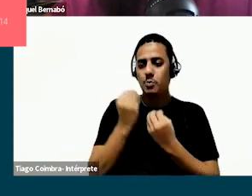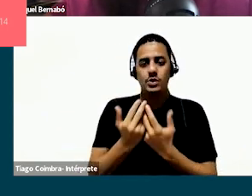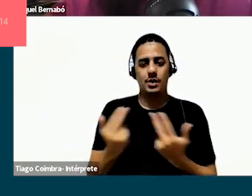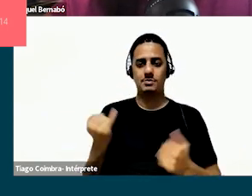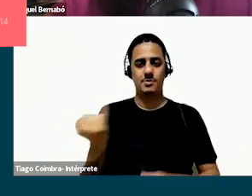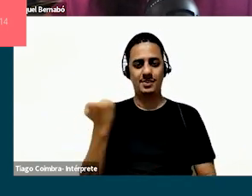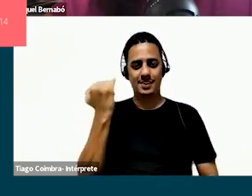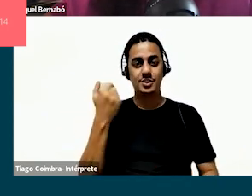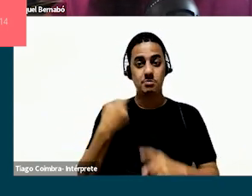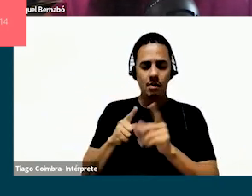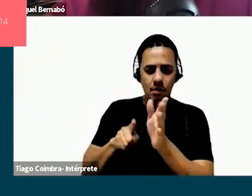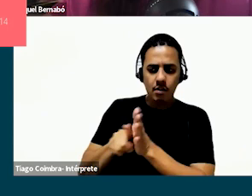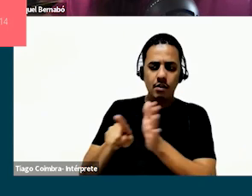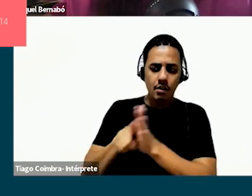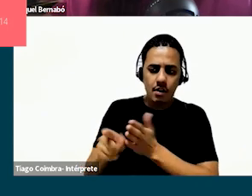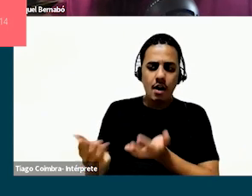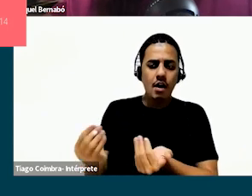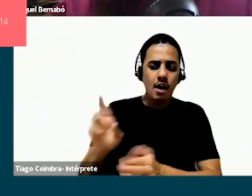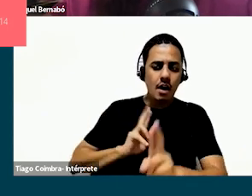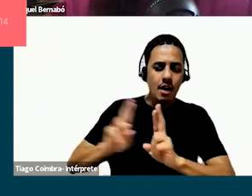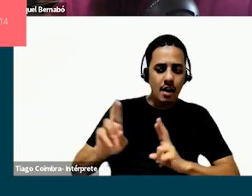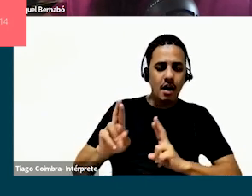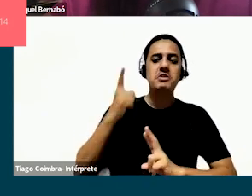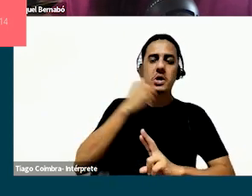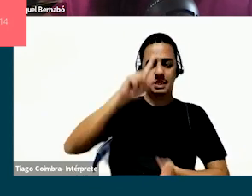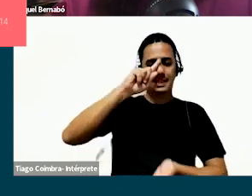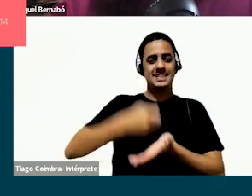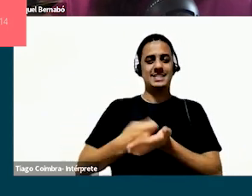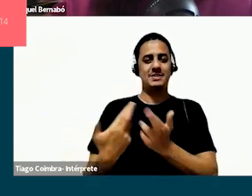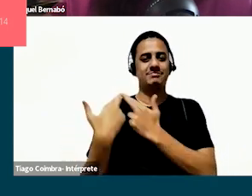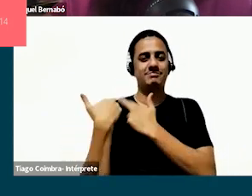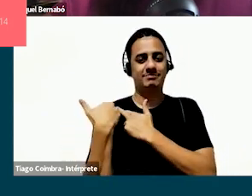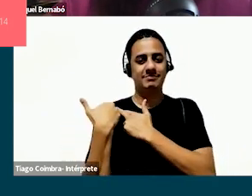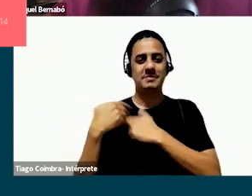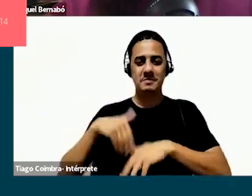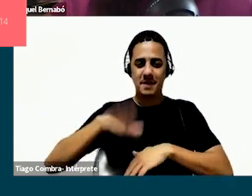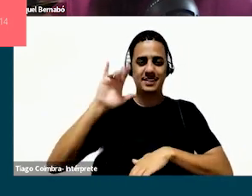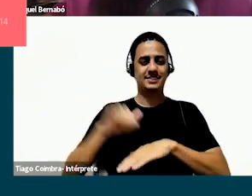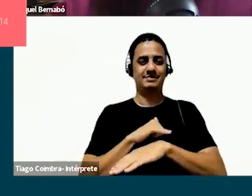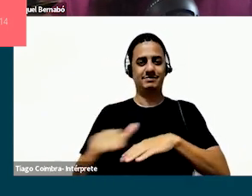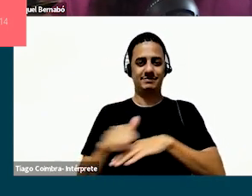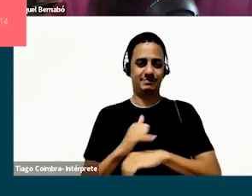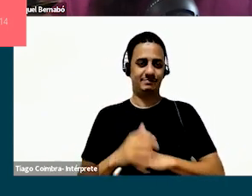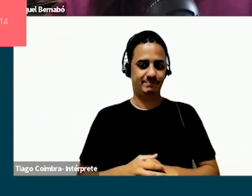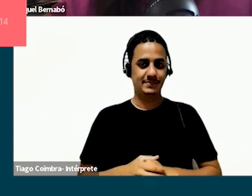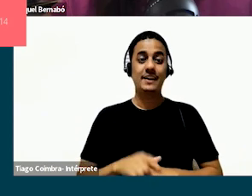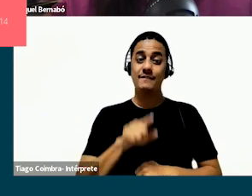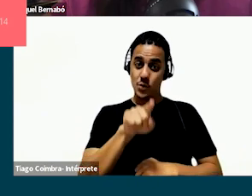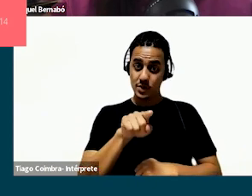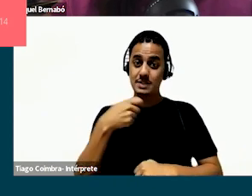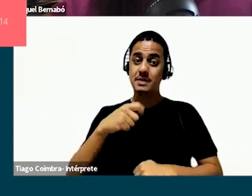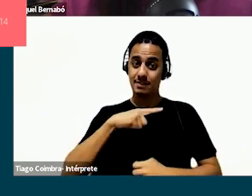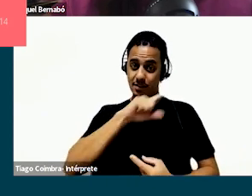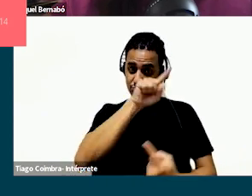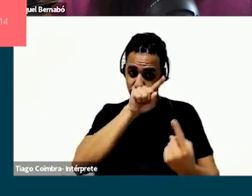valiosas. Com essas lições, essas informações, esses questionamentos, você vai conseguir agir de forma mais responsável e estratégica.